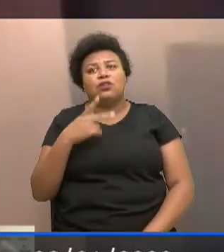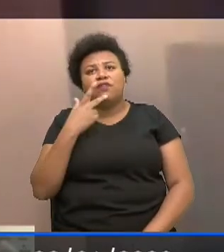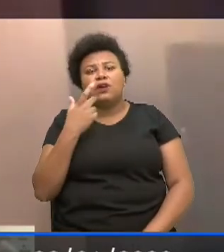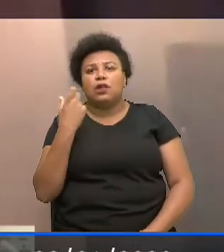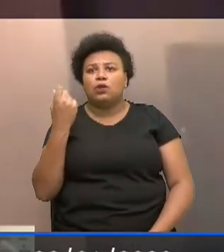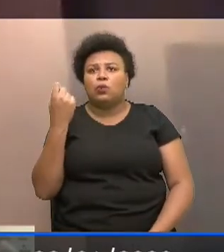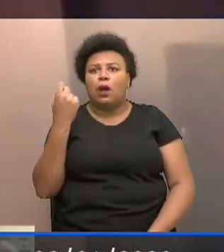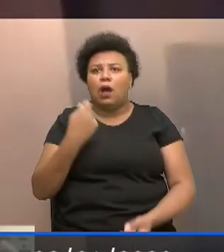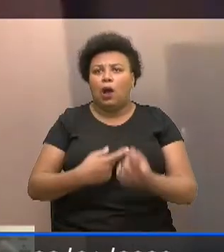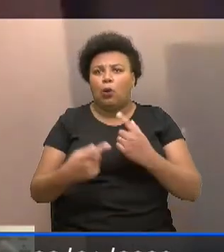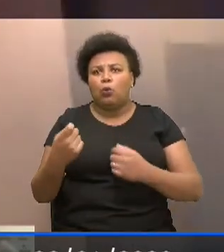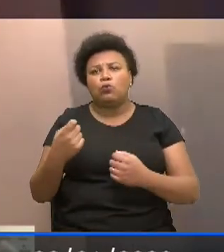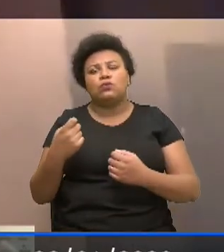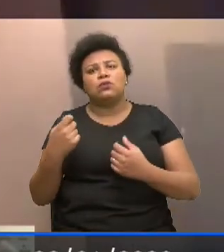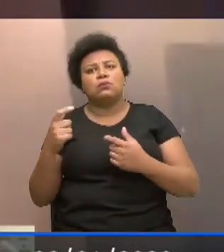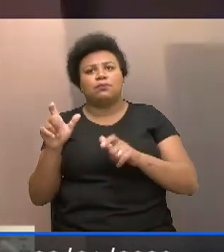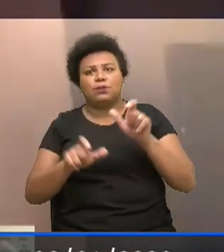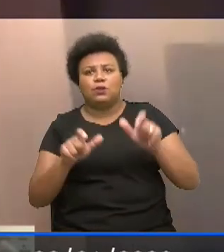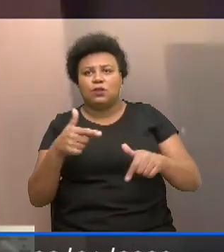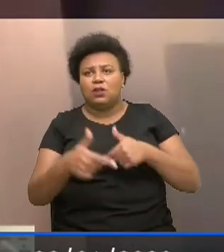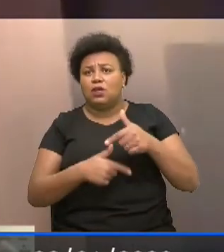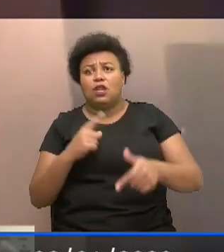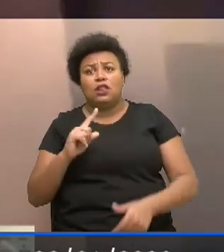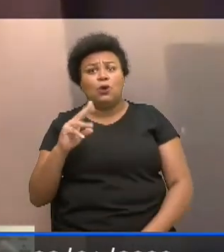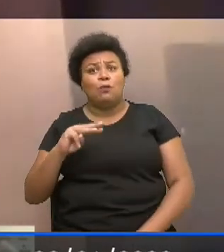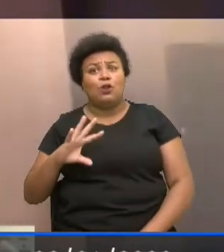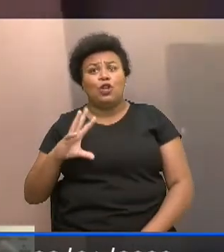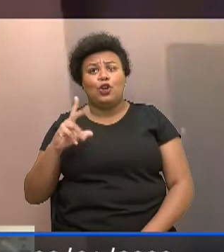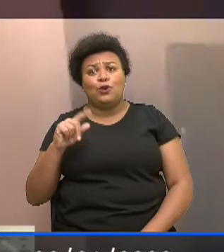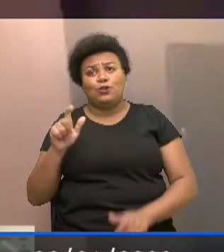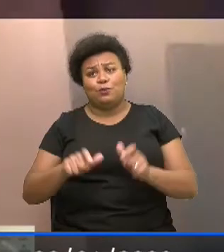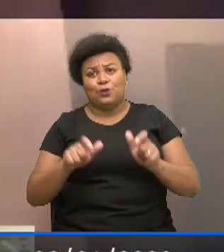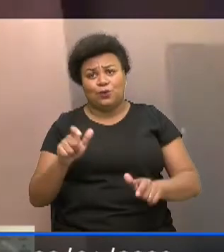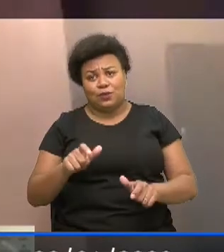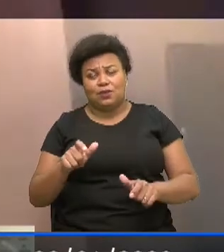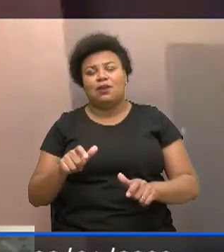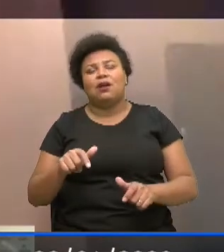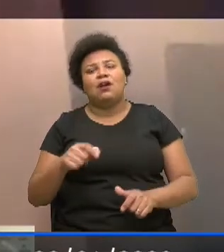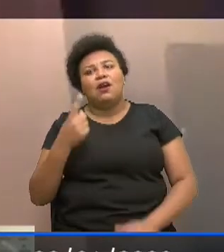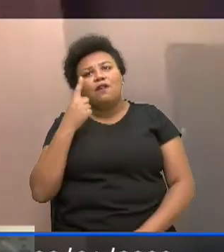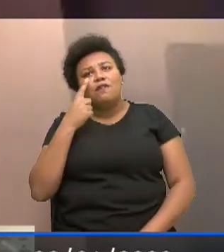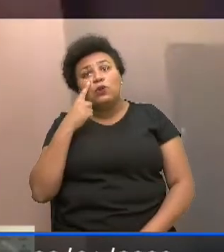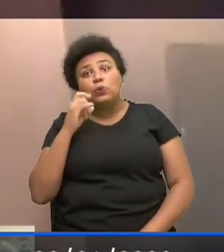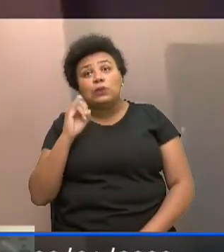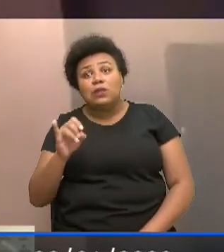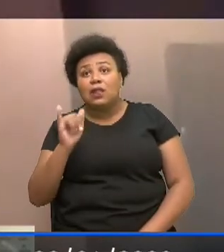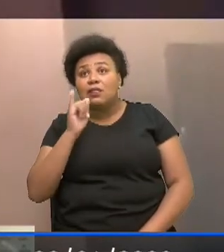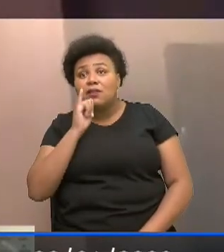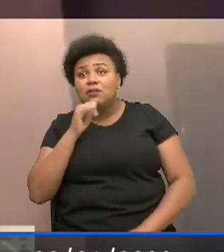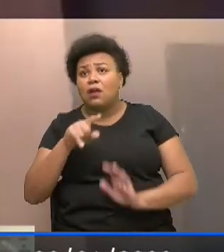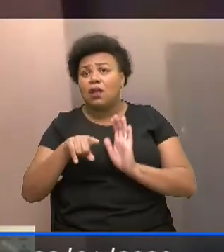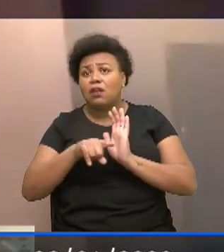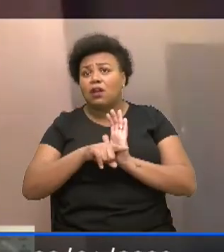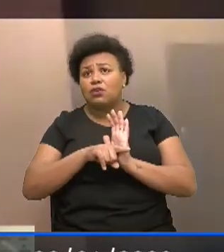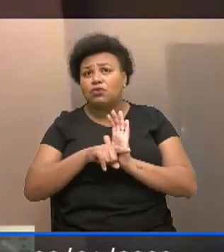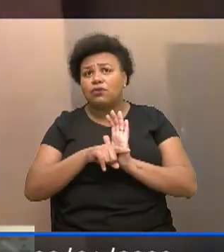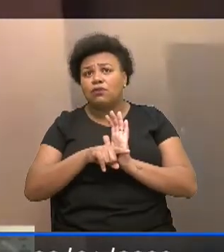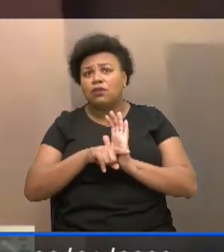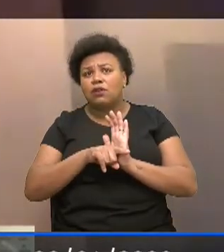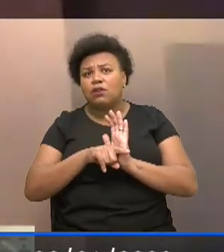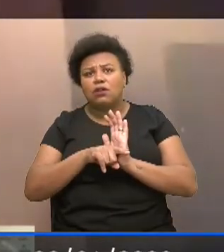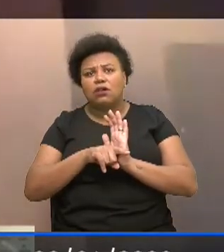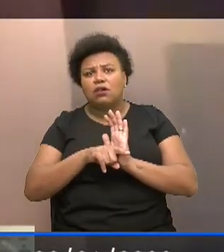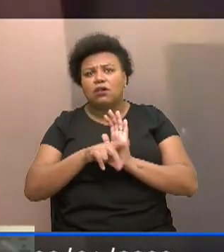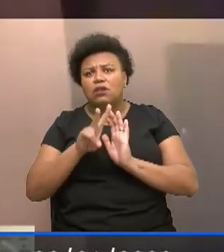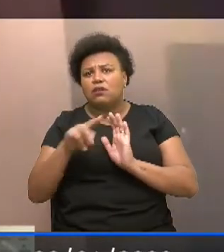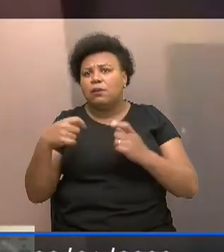algumas dezenas de trabalhadores, não milhares de trabalhadores. E vejam bem, se testar e der negativo,